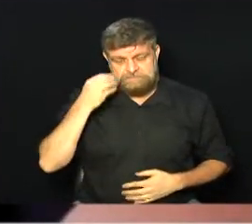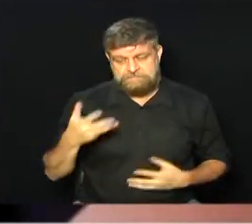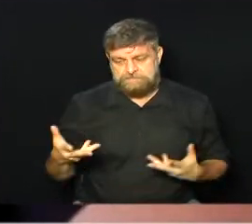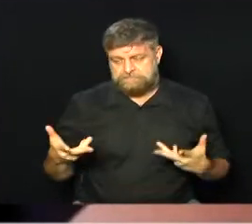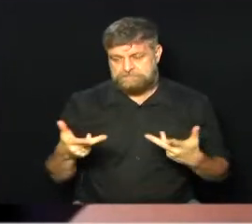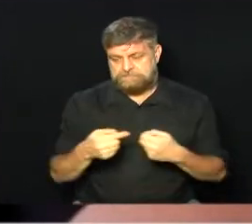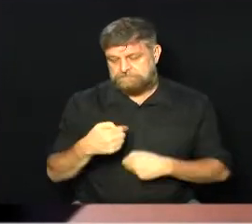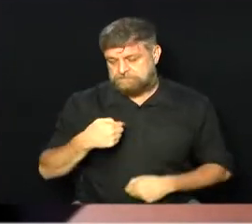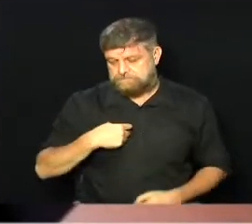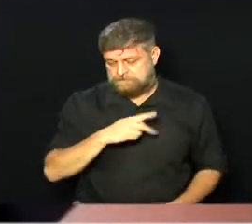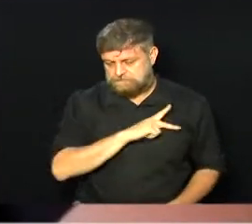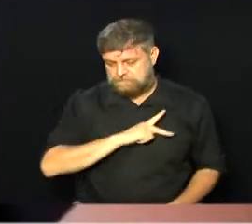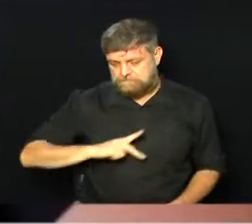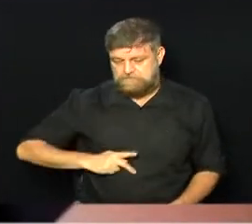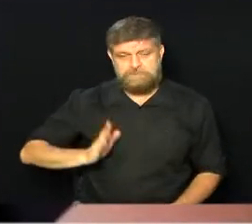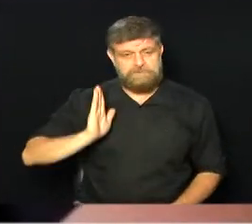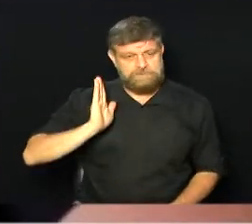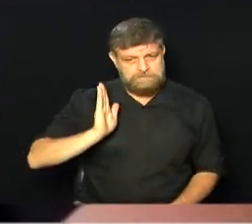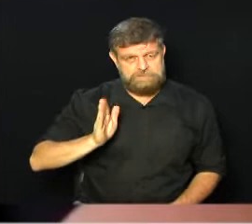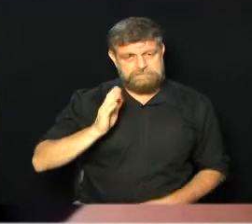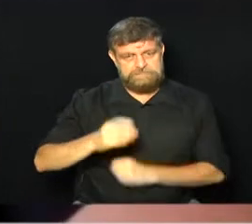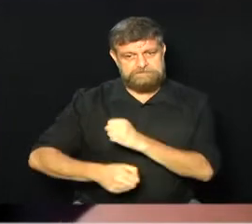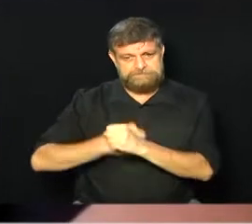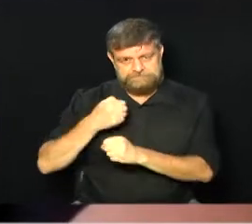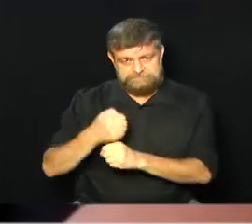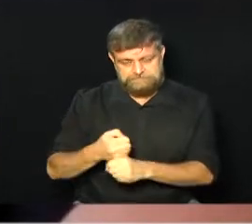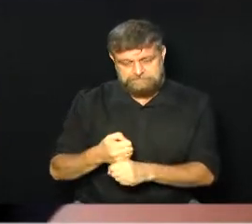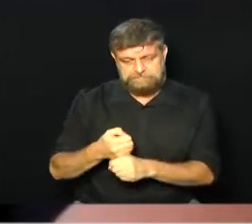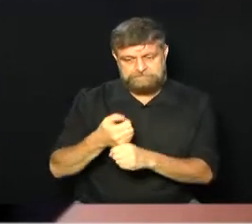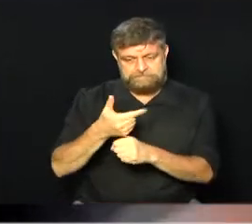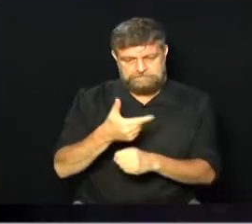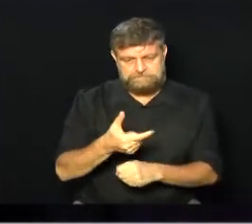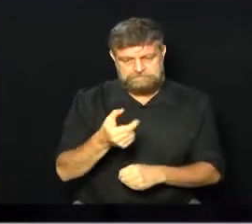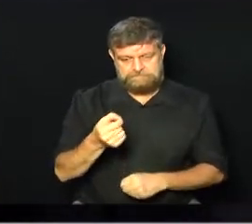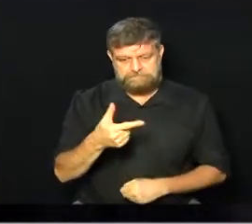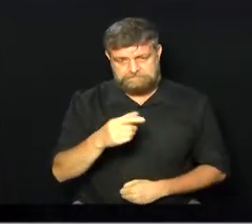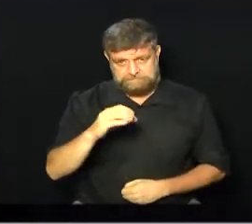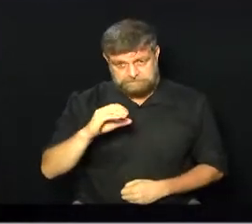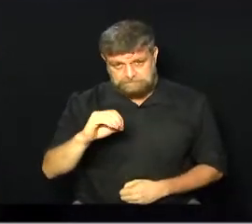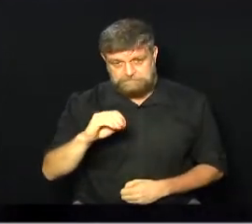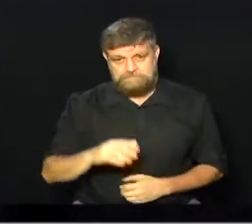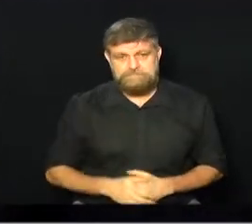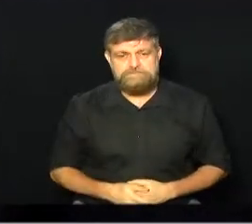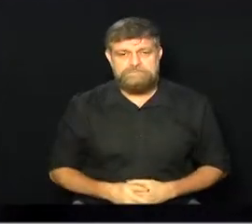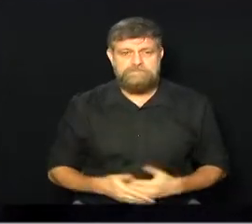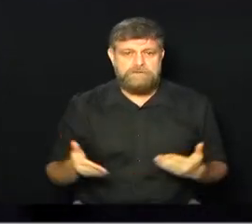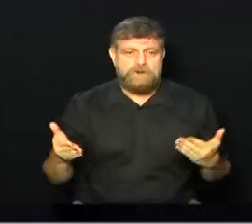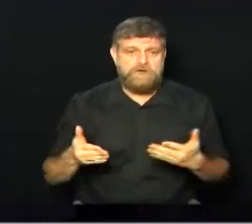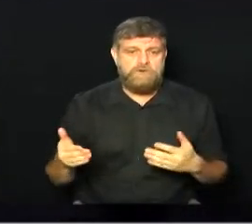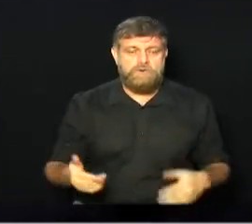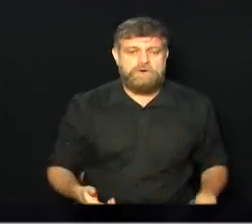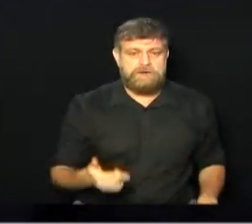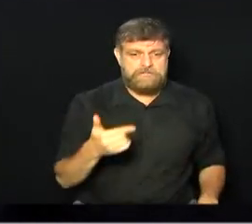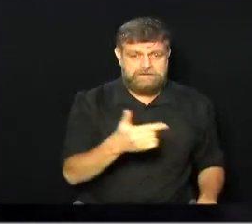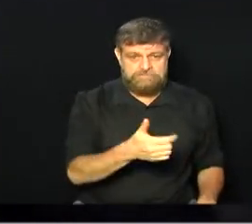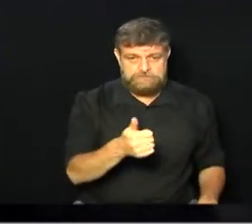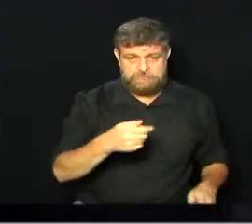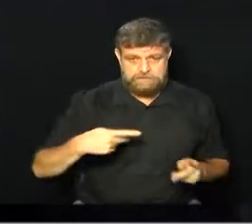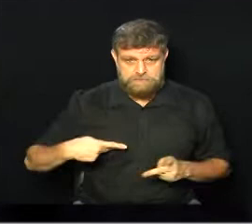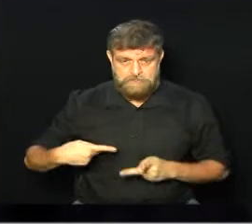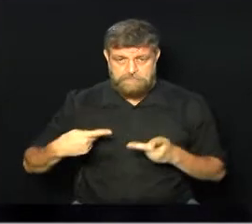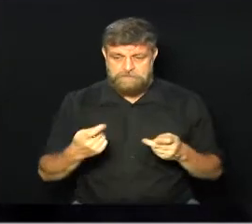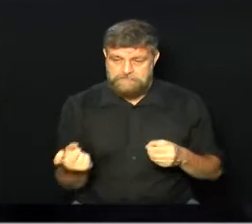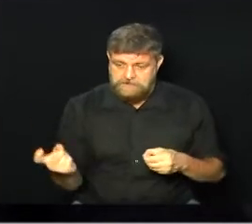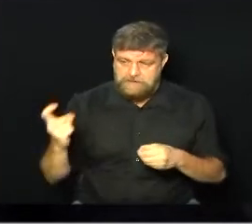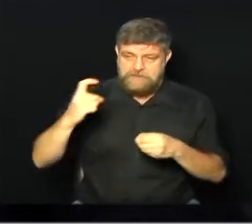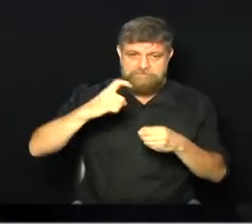profissional em 2020, junto com o professor Marcelo. E em 2021, tive o convite para retornar, para estar